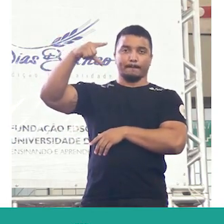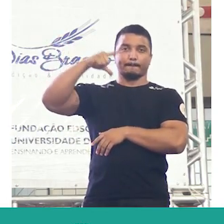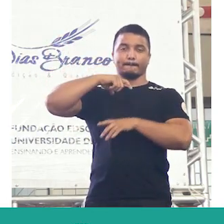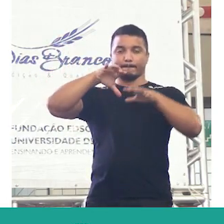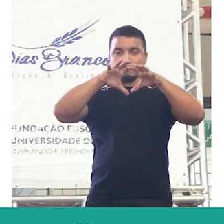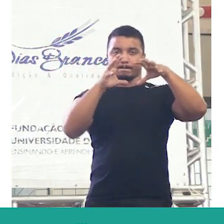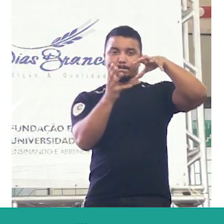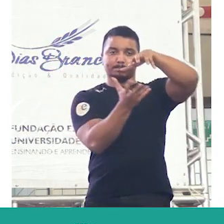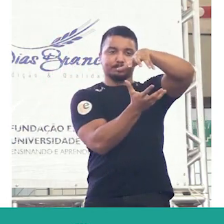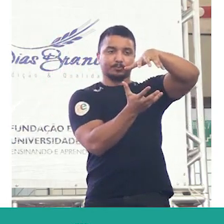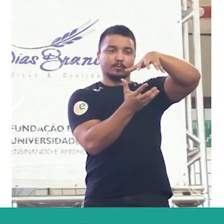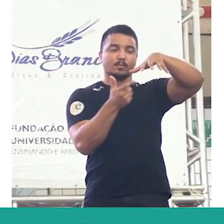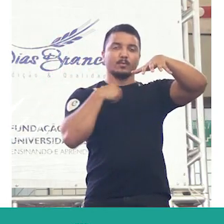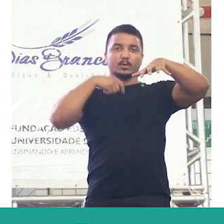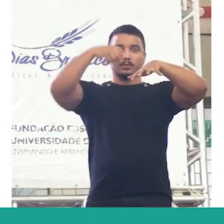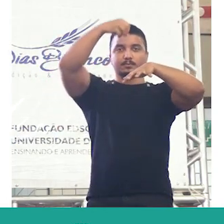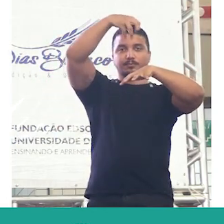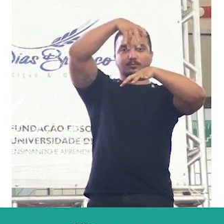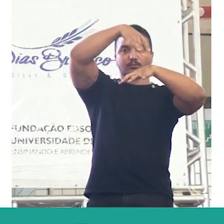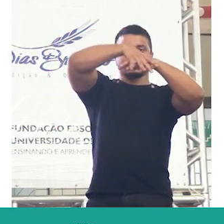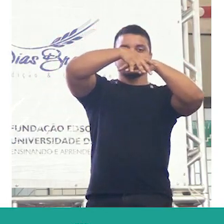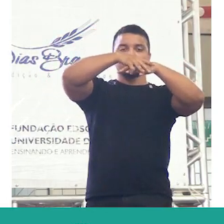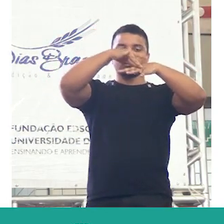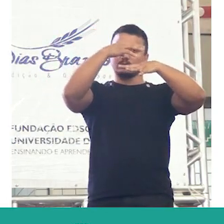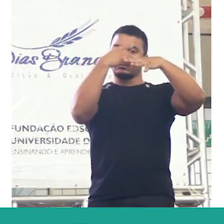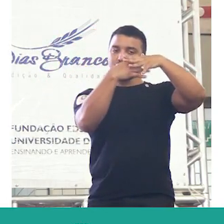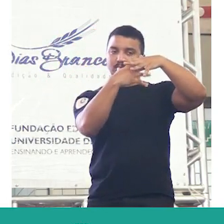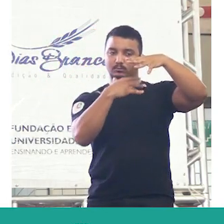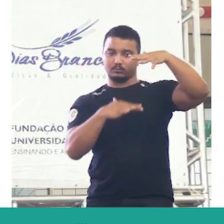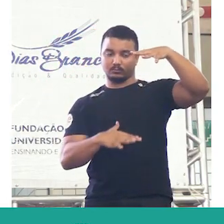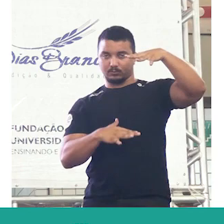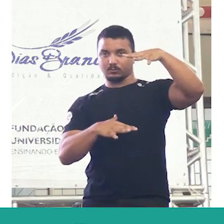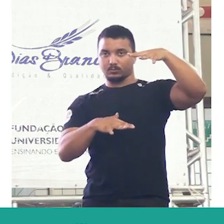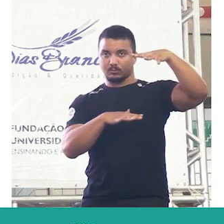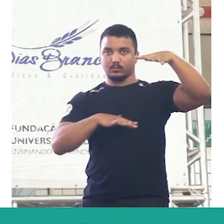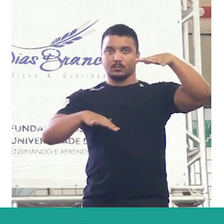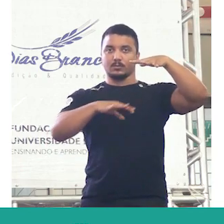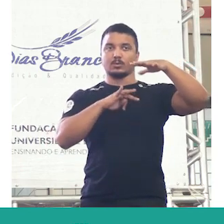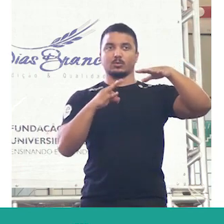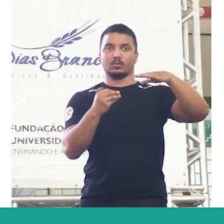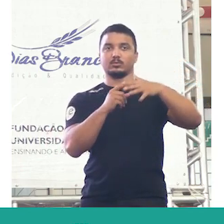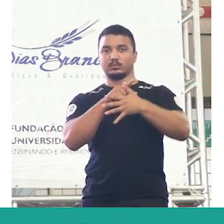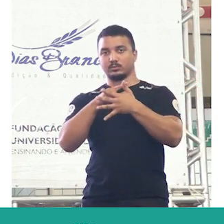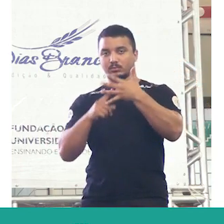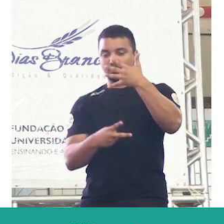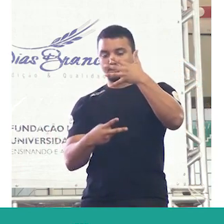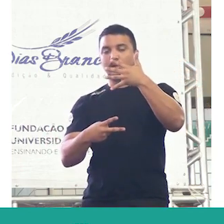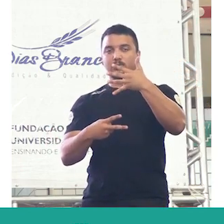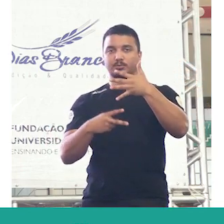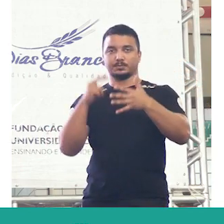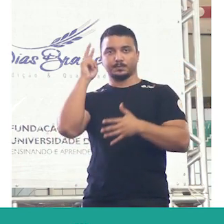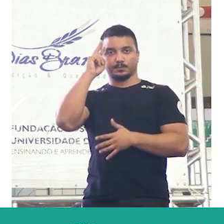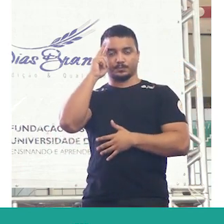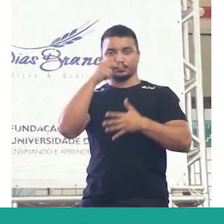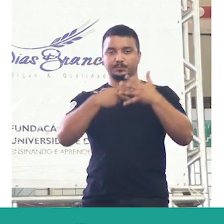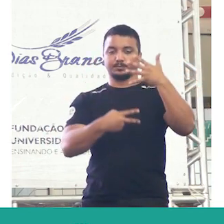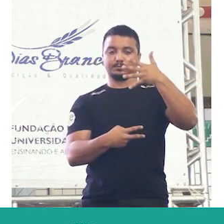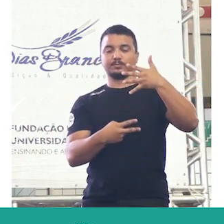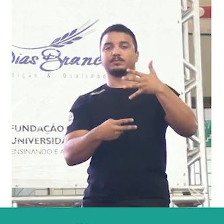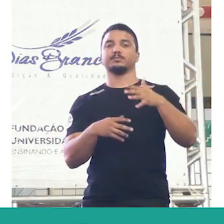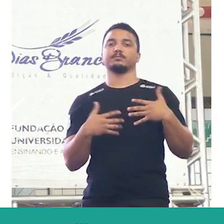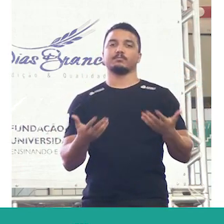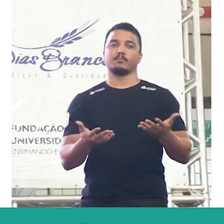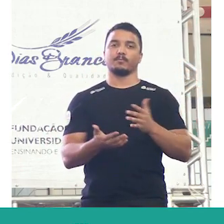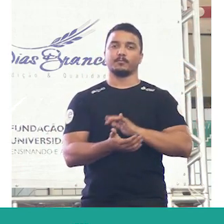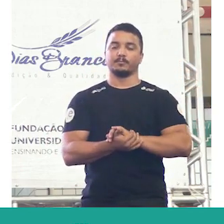de atmosfera, ela sofre a dispersão. Estão aí as luzes do nosso espectro. Vermelho, alaranjado, amarelo, verde, azul, anil e